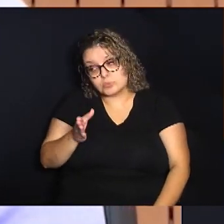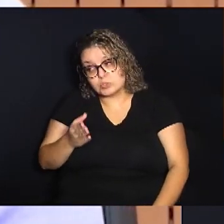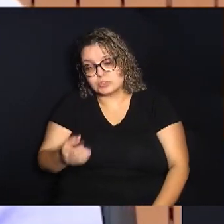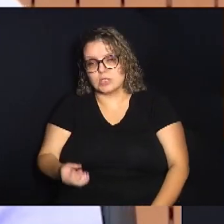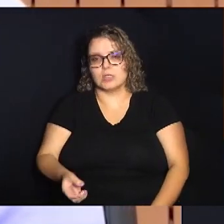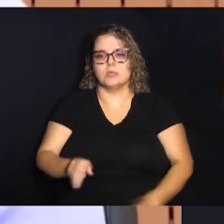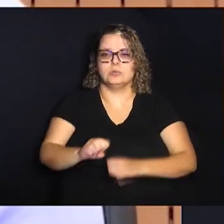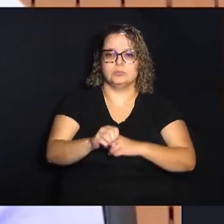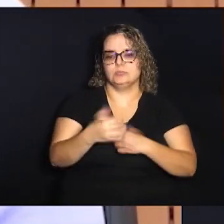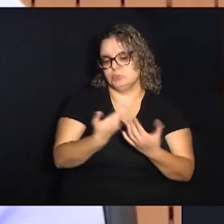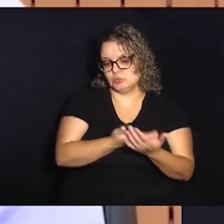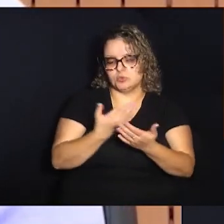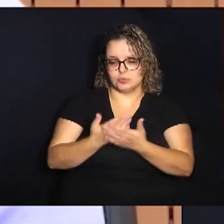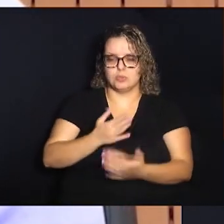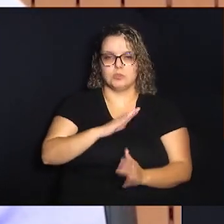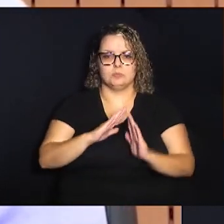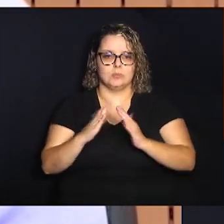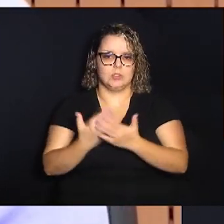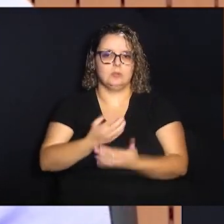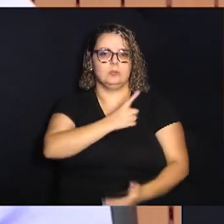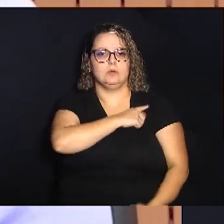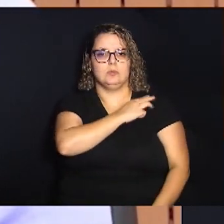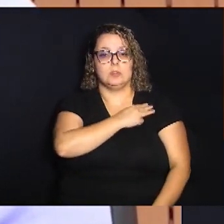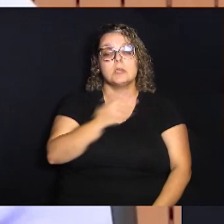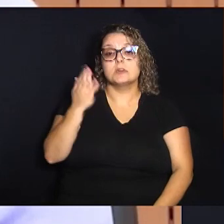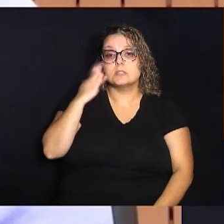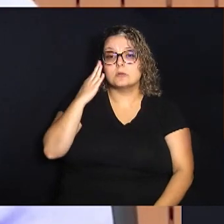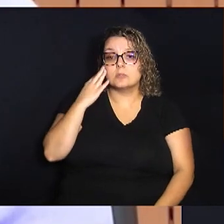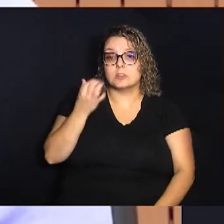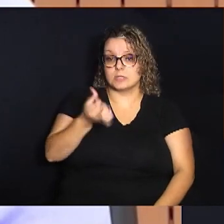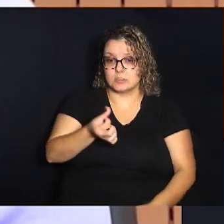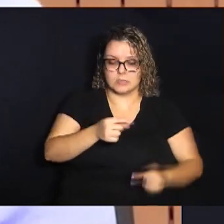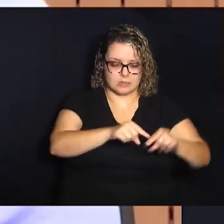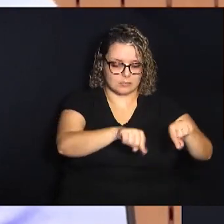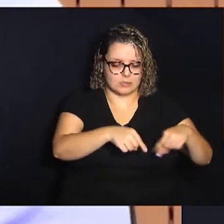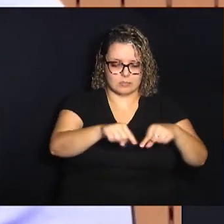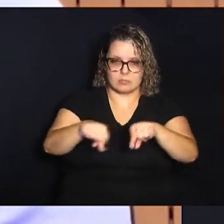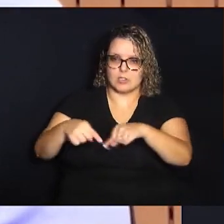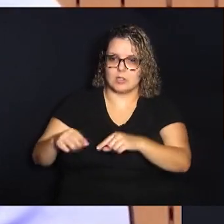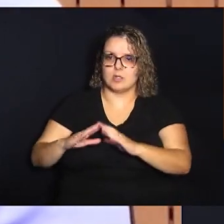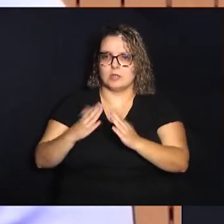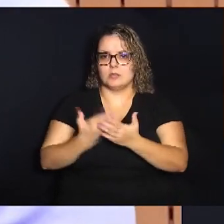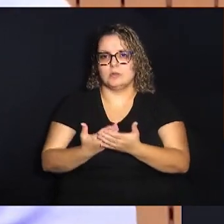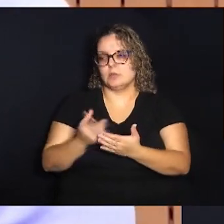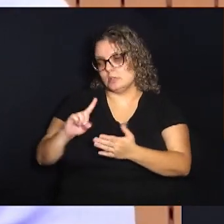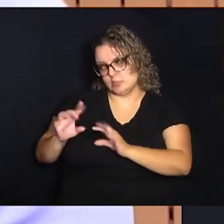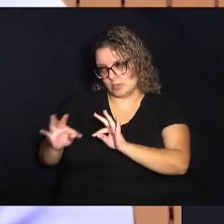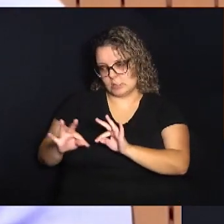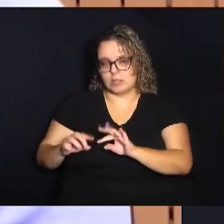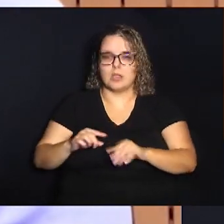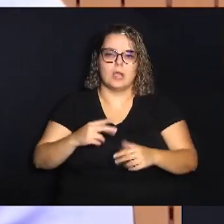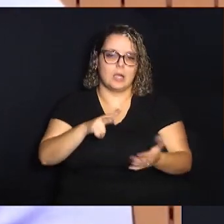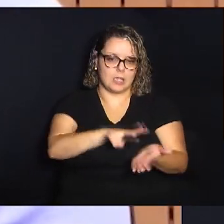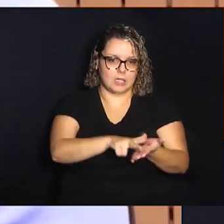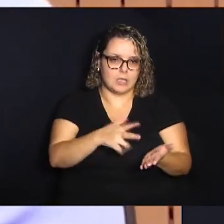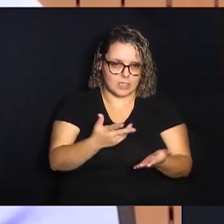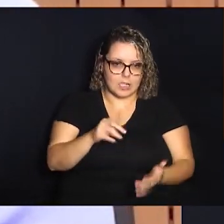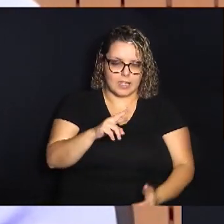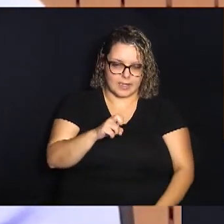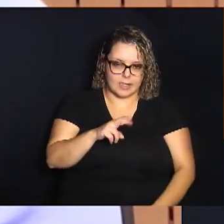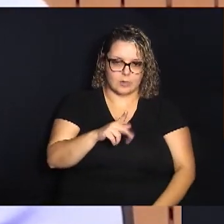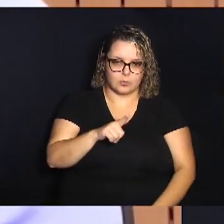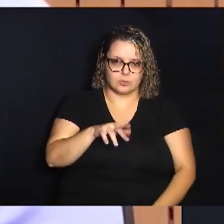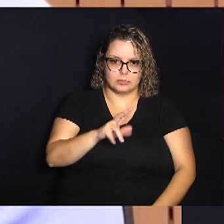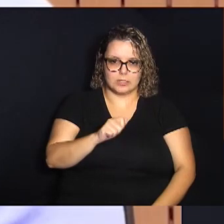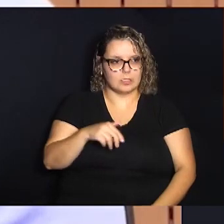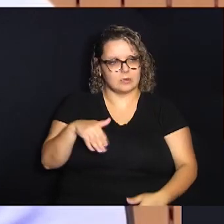ensino médio, sabem que a escola de ensino médio, em geral, tem 6 turmas, a escola regular. Não a escola técnica, a escola regular, a escola mais comum.